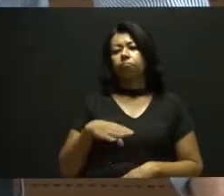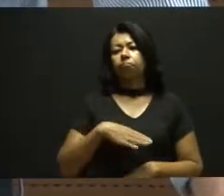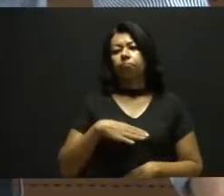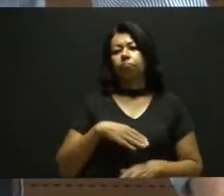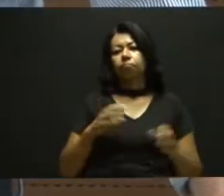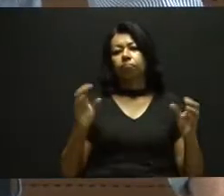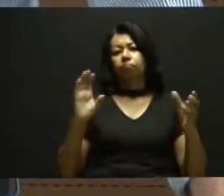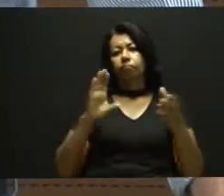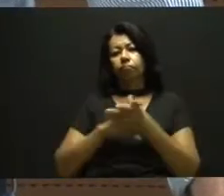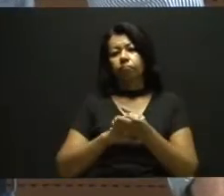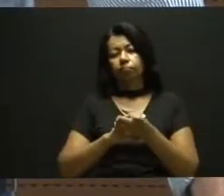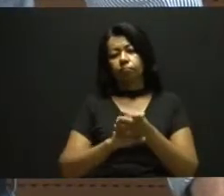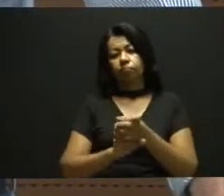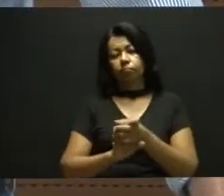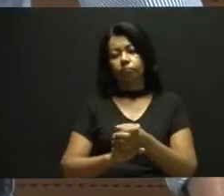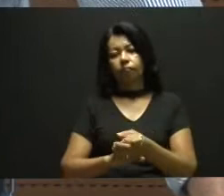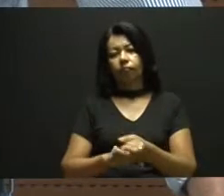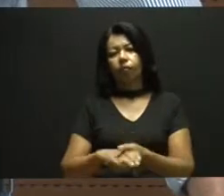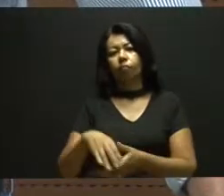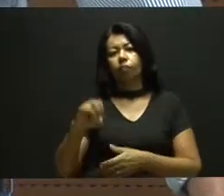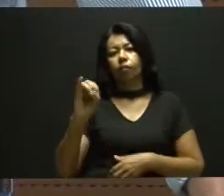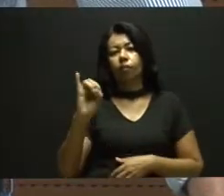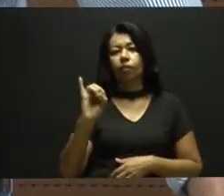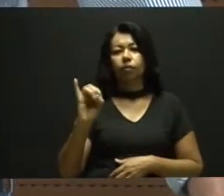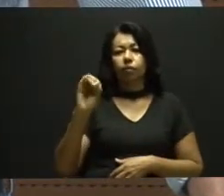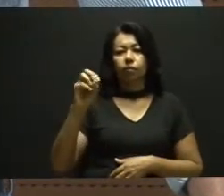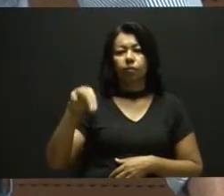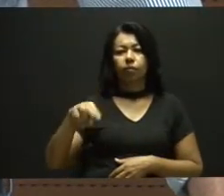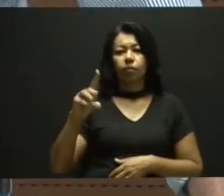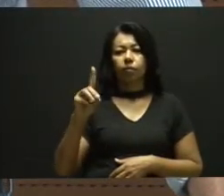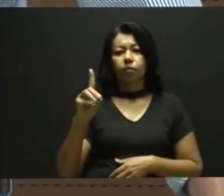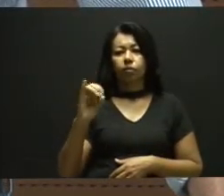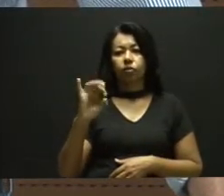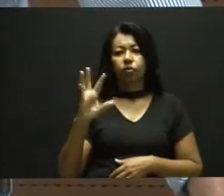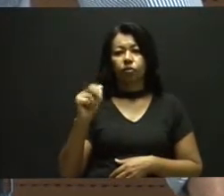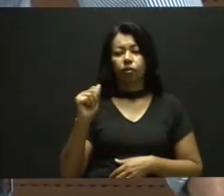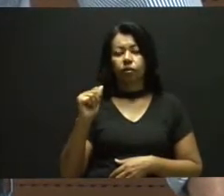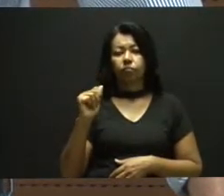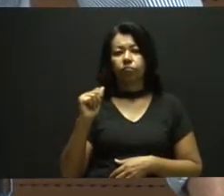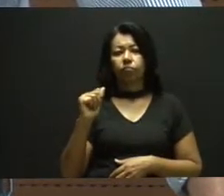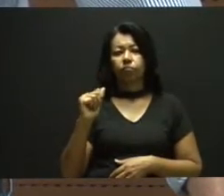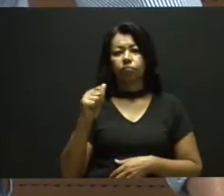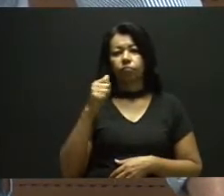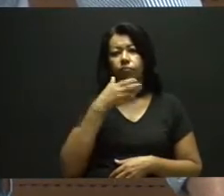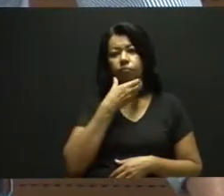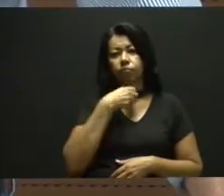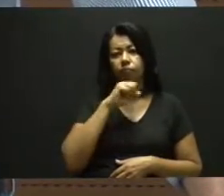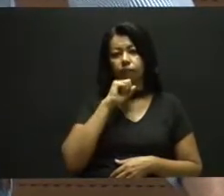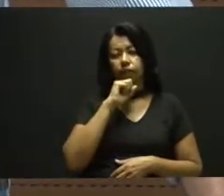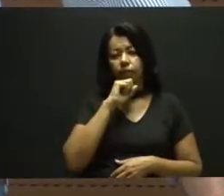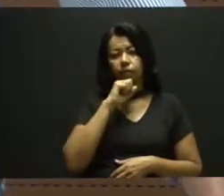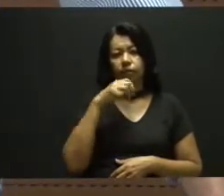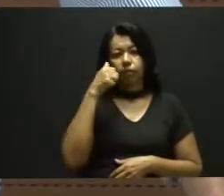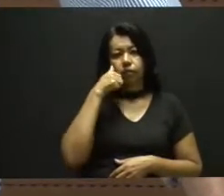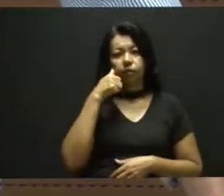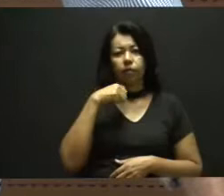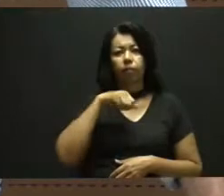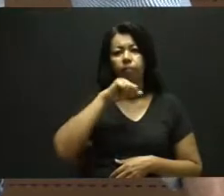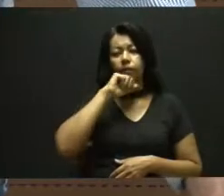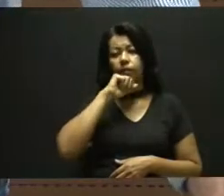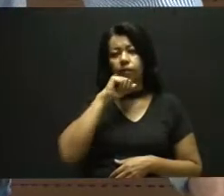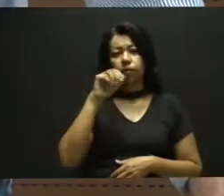a parte do meu pai e e da parte da minha mãe são negros